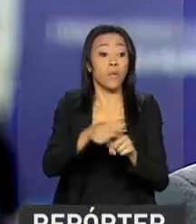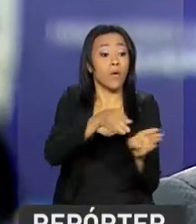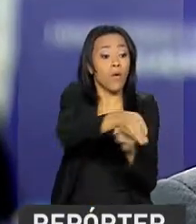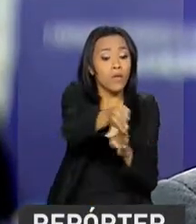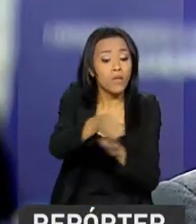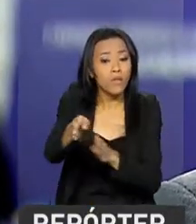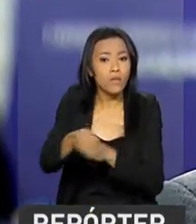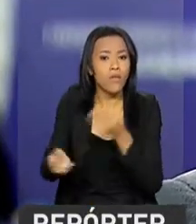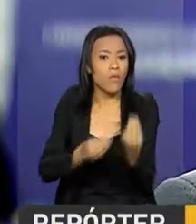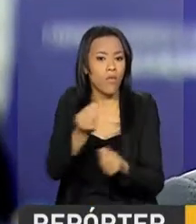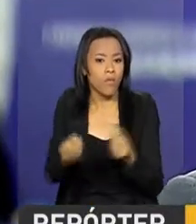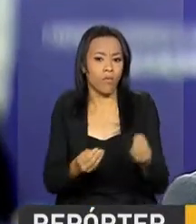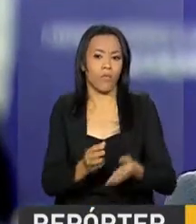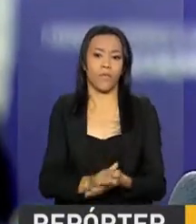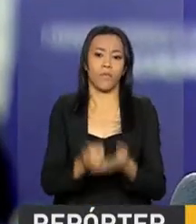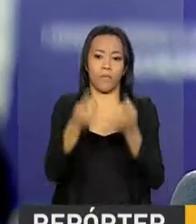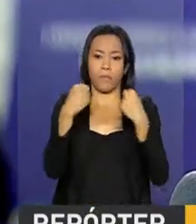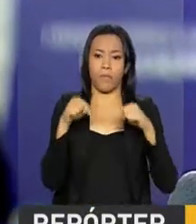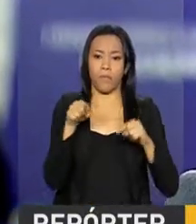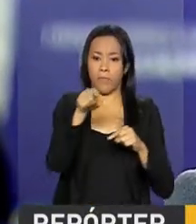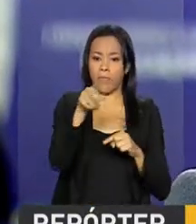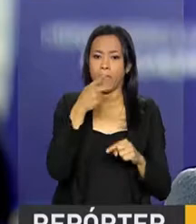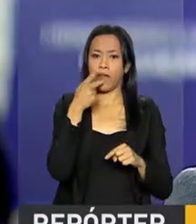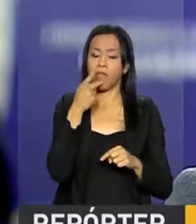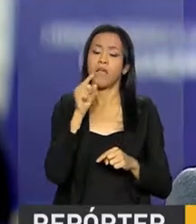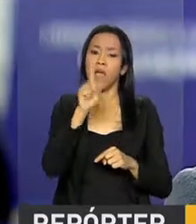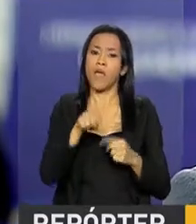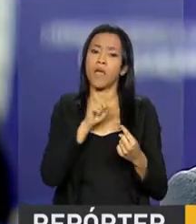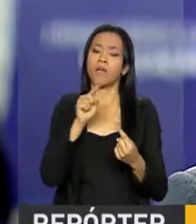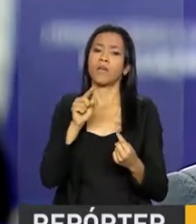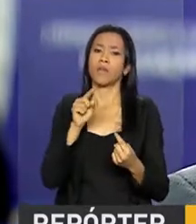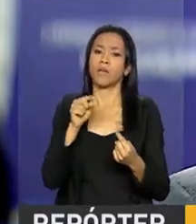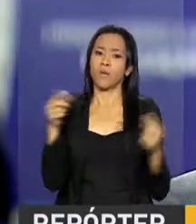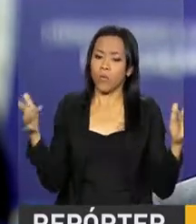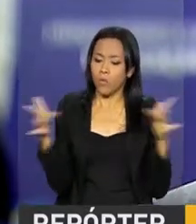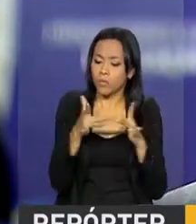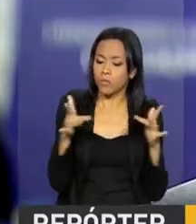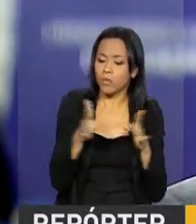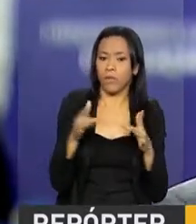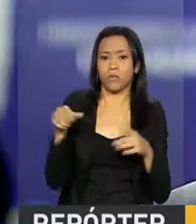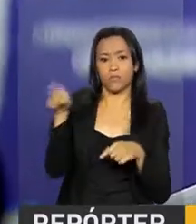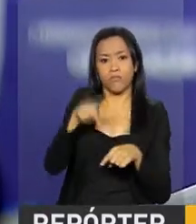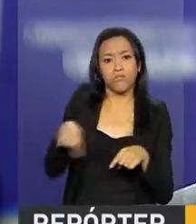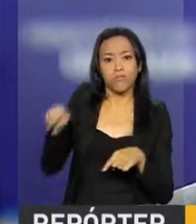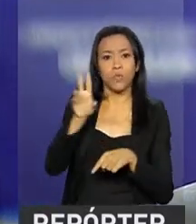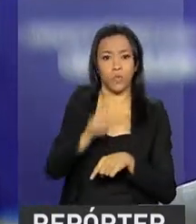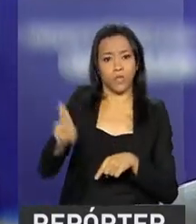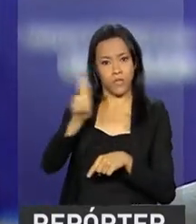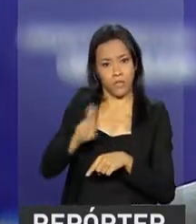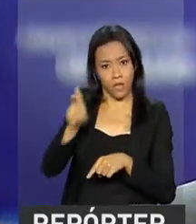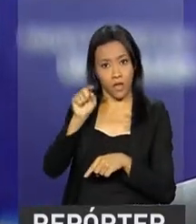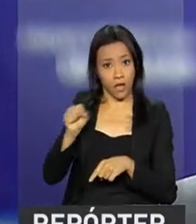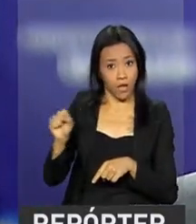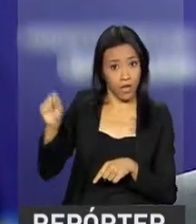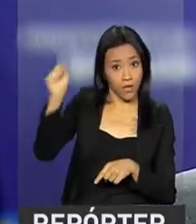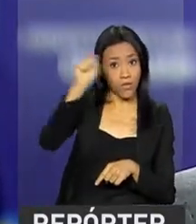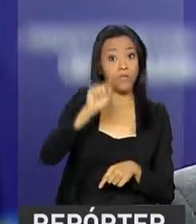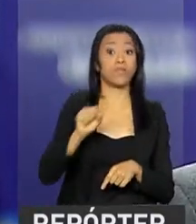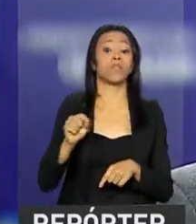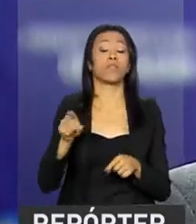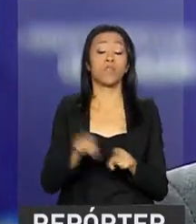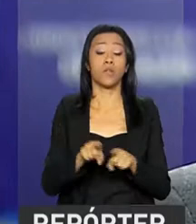estabeleceu uma maior conexão entre a universidade entre as instituições de ensino superior